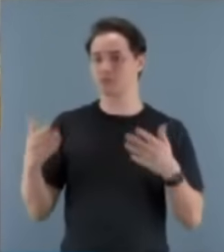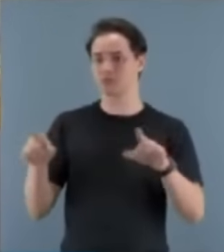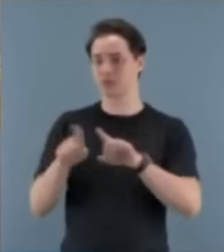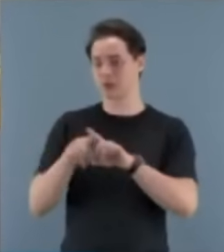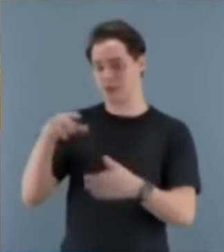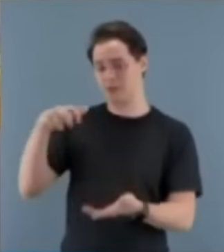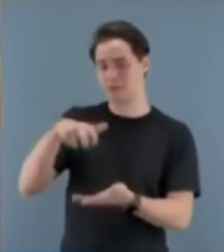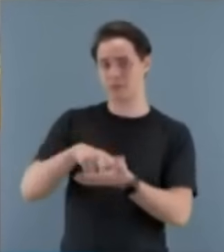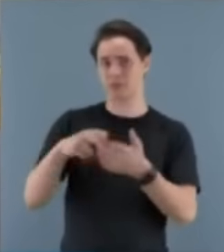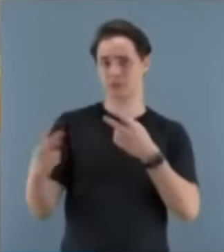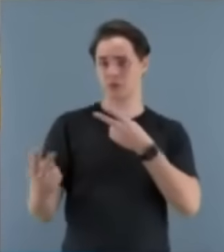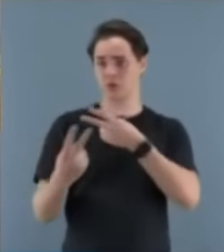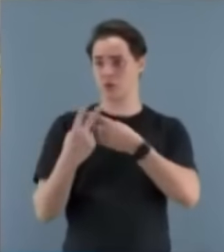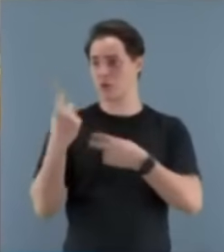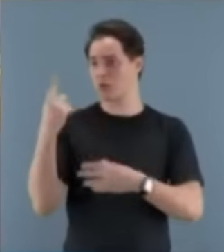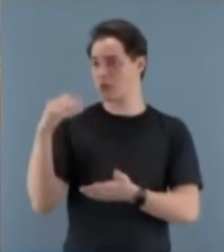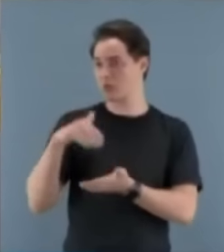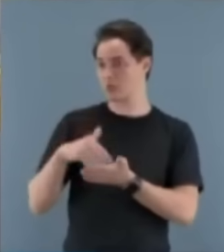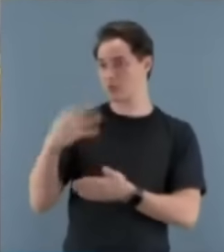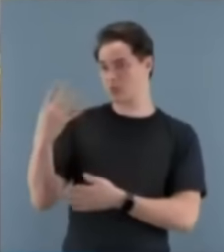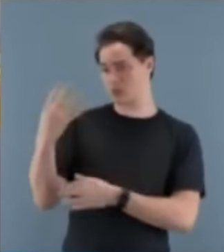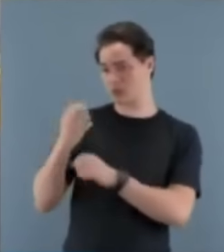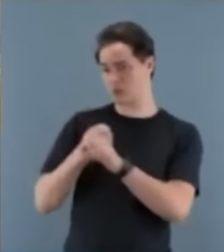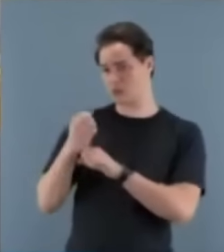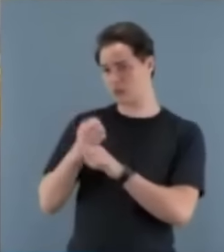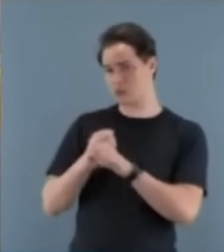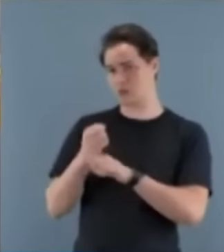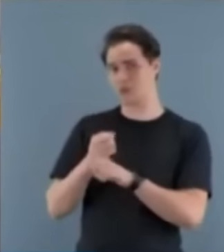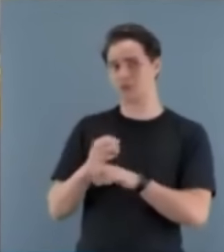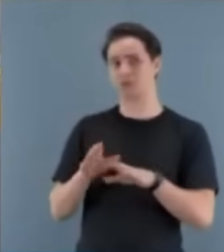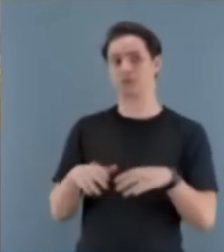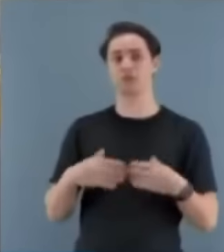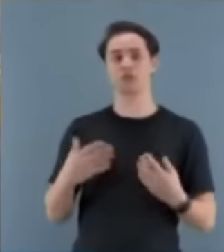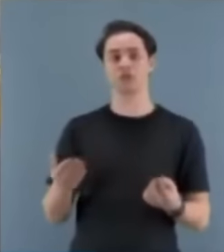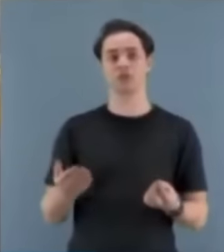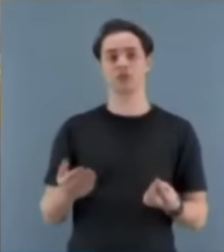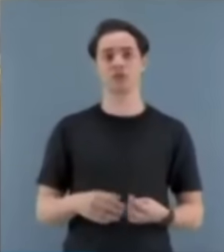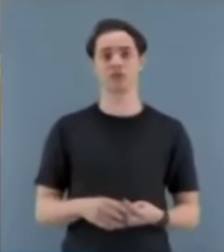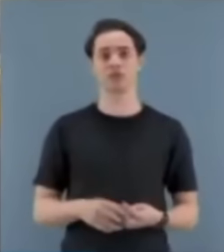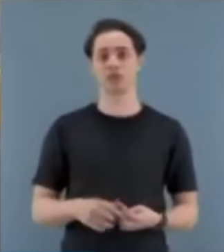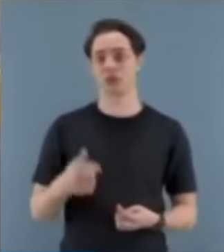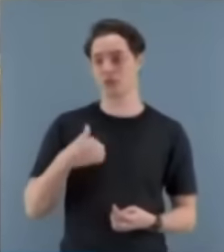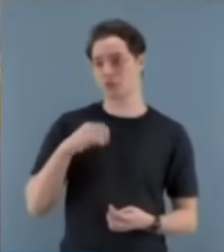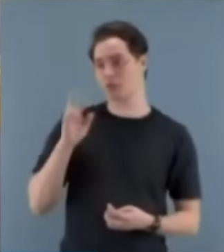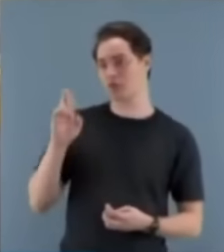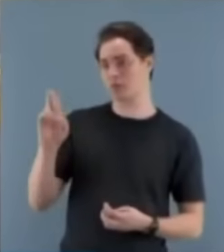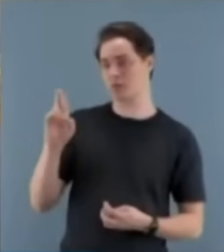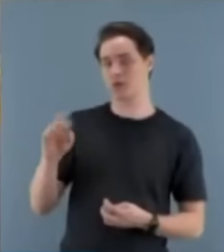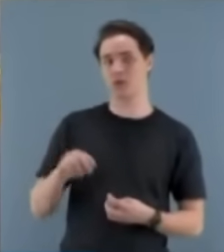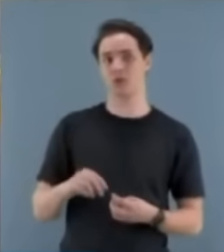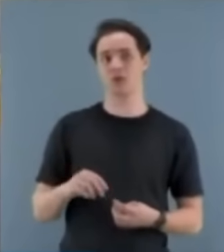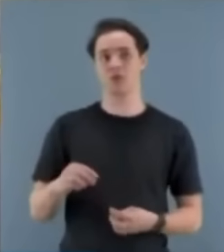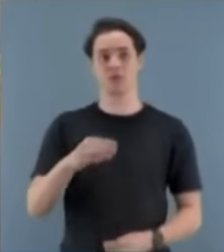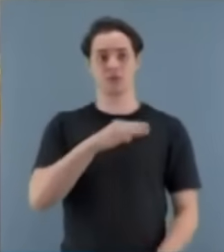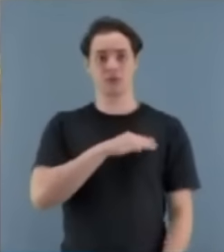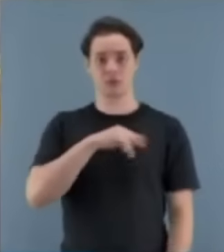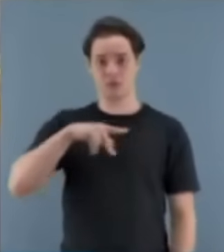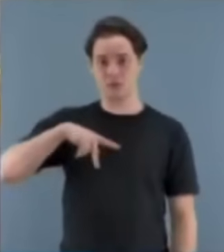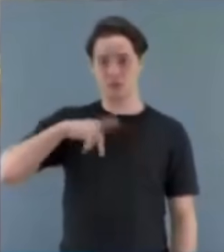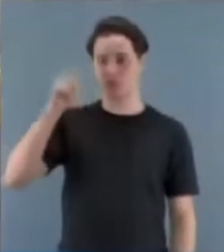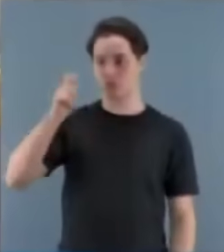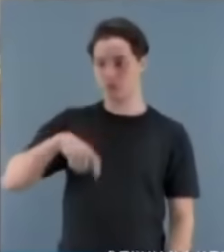de reclusão de 1 a 4 anos. Ação penal pública incondicionada. Então, eu espero que o Ministério Público tome